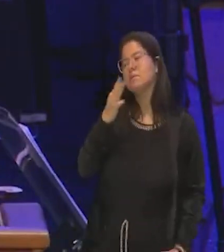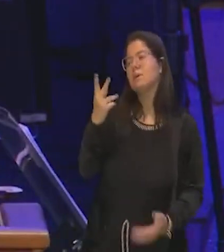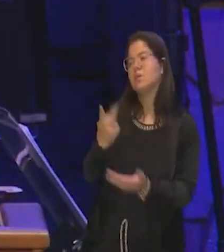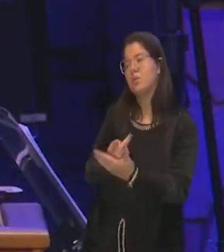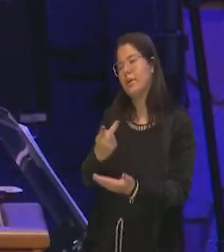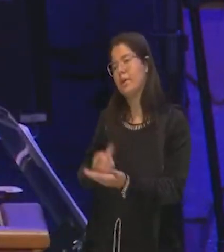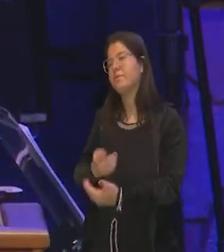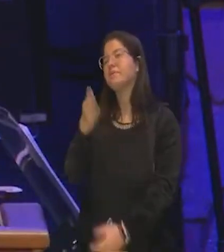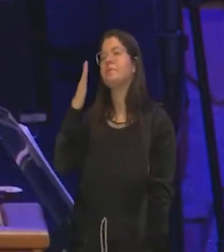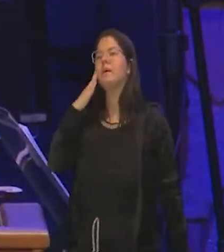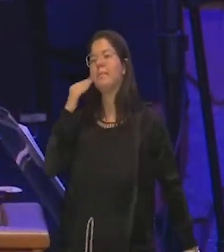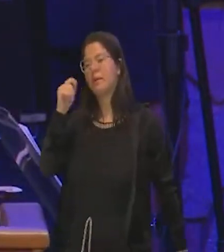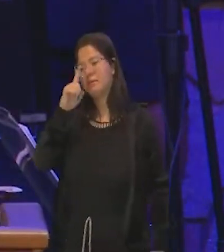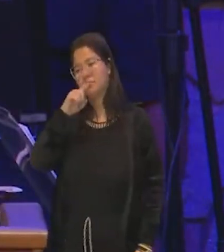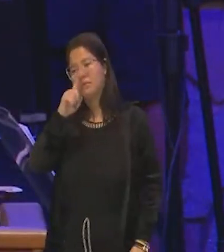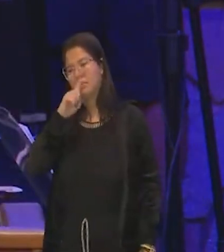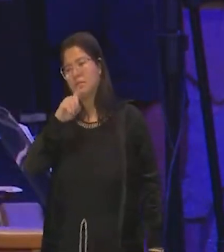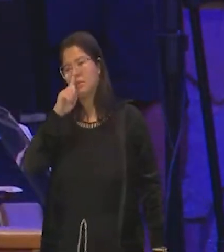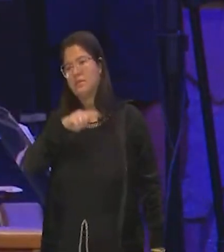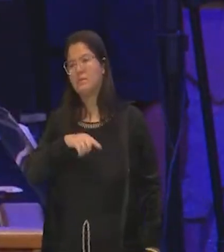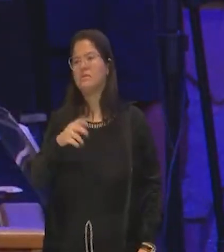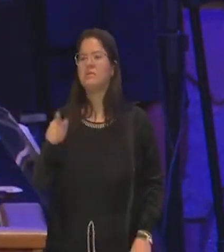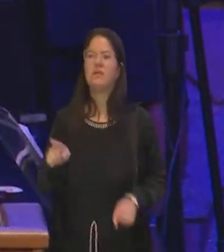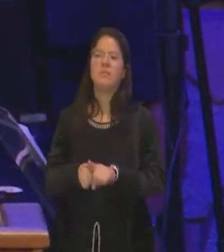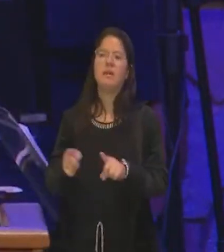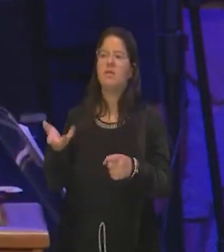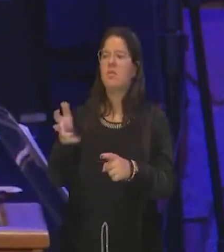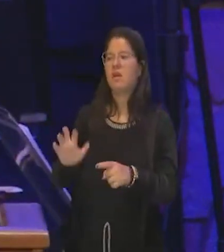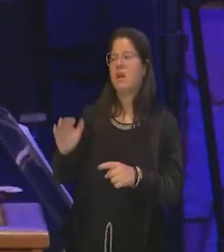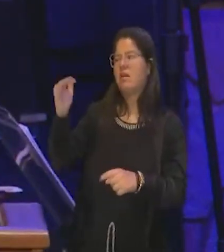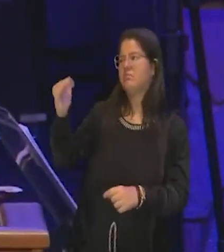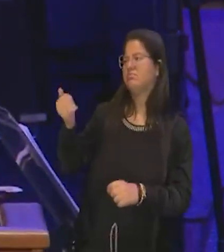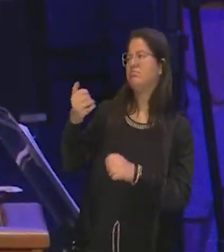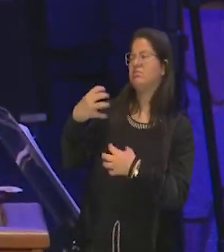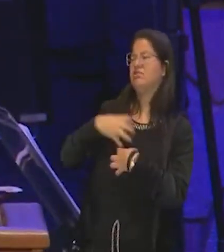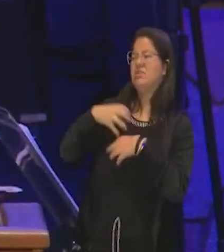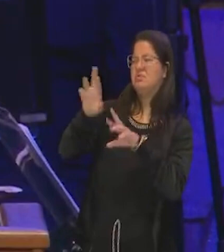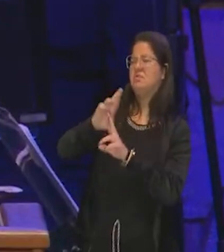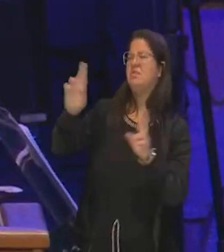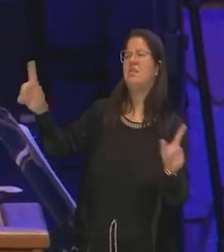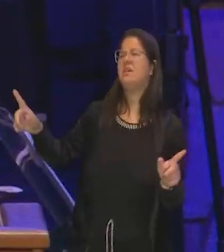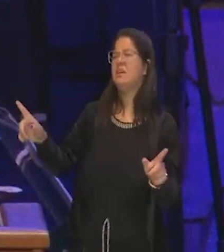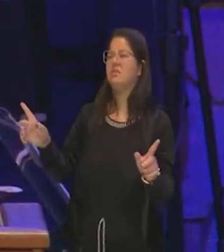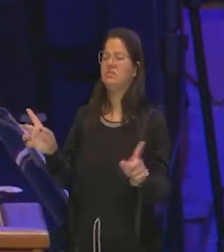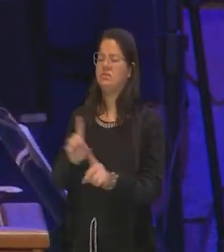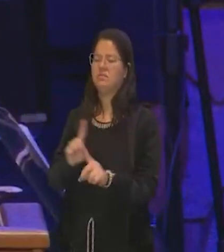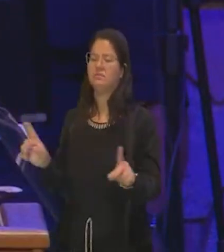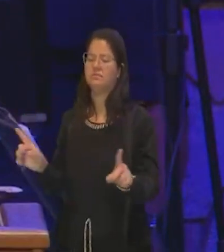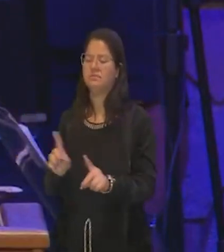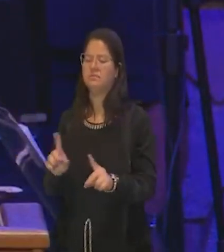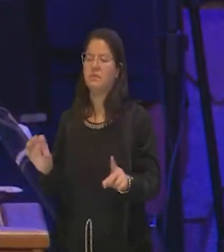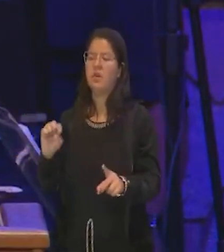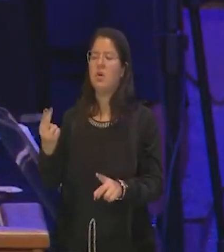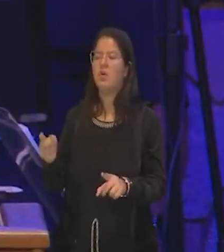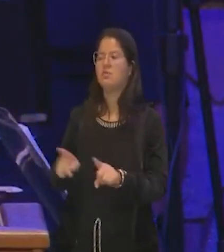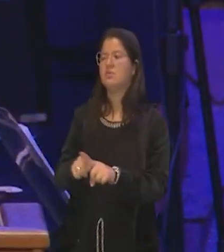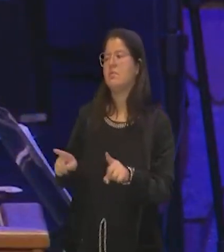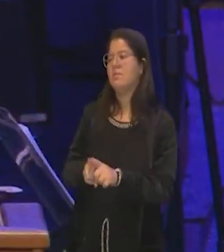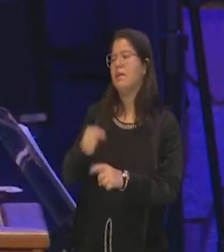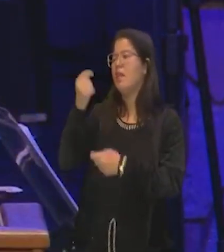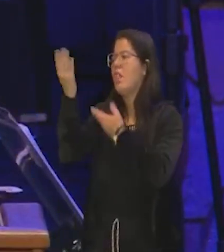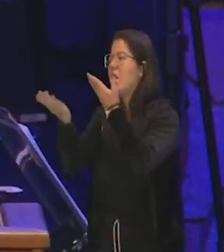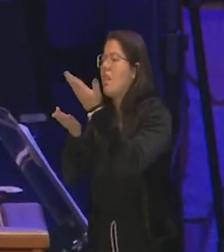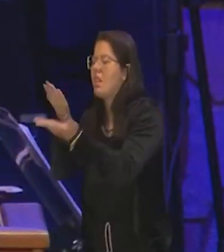seus erros, não querendo ser aquilo que não é, e já aqui dito, não querendo ser aquilo que as pessoas querem que